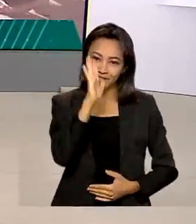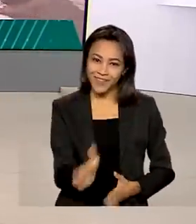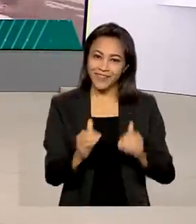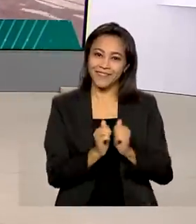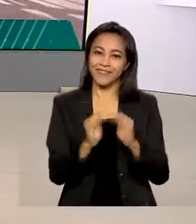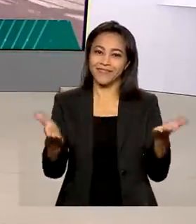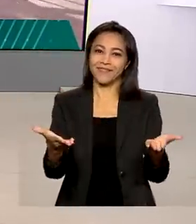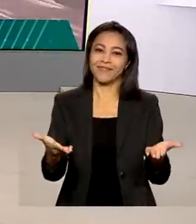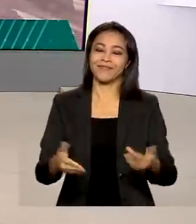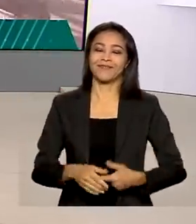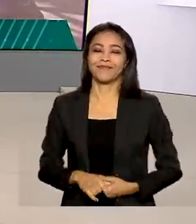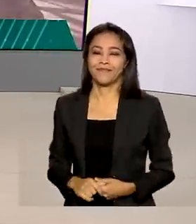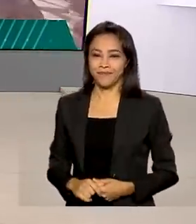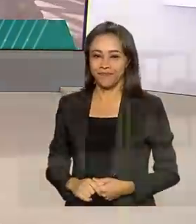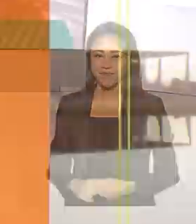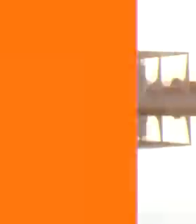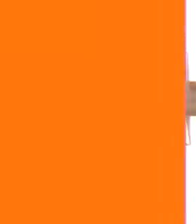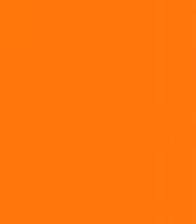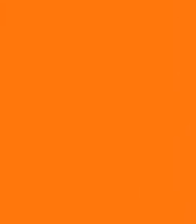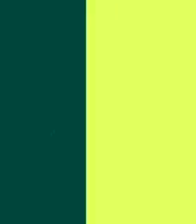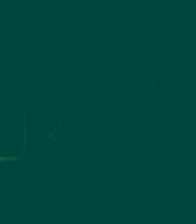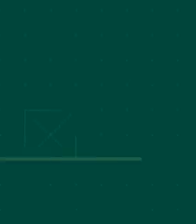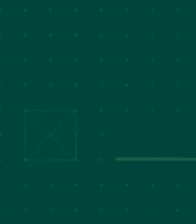dias já está no ar